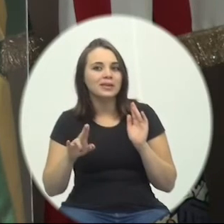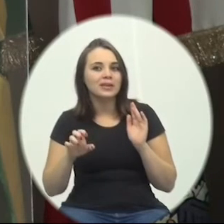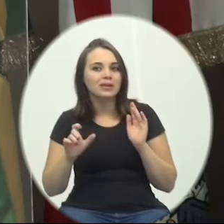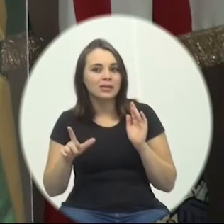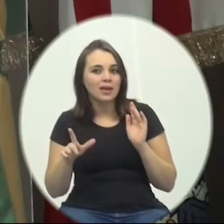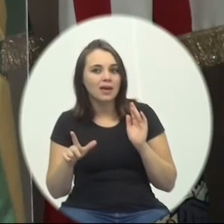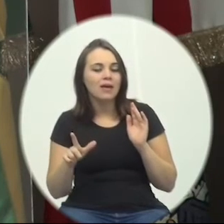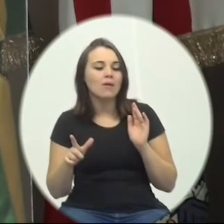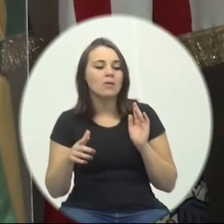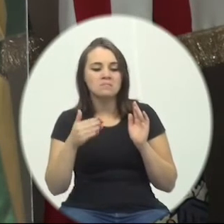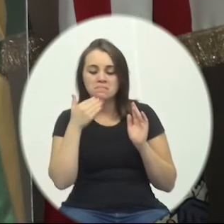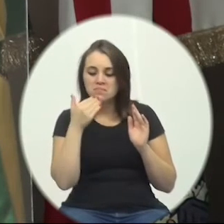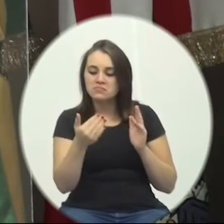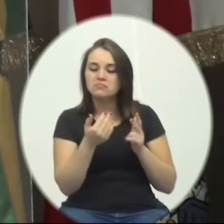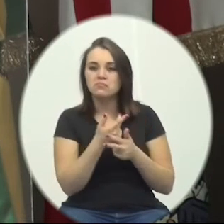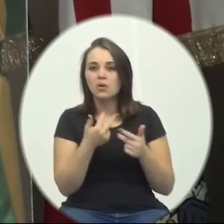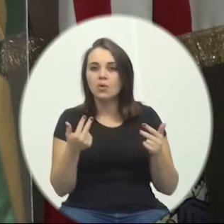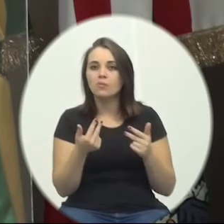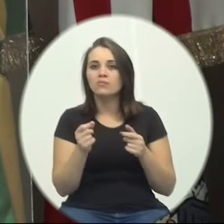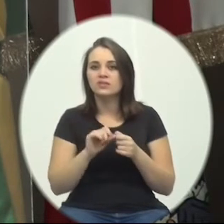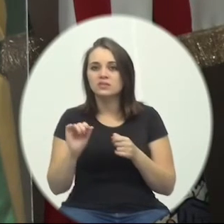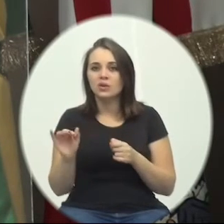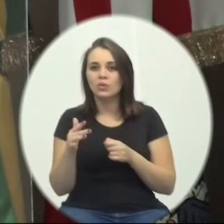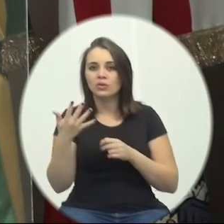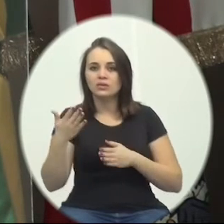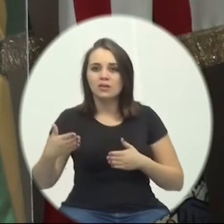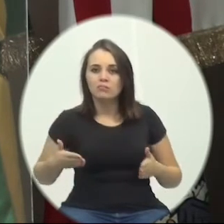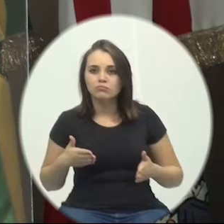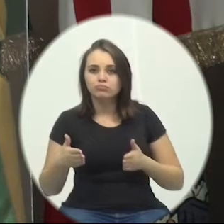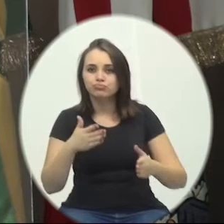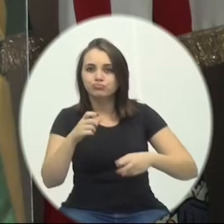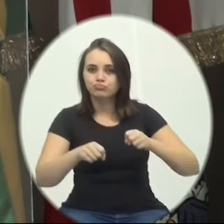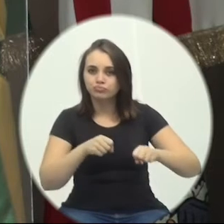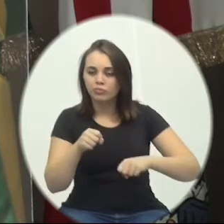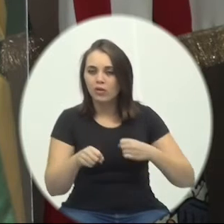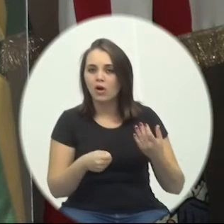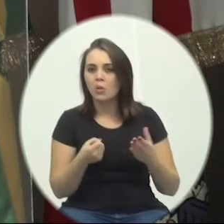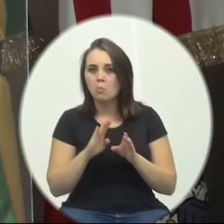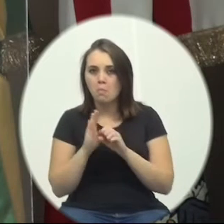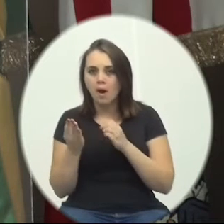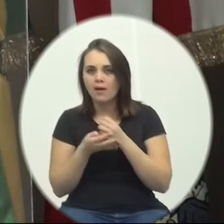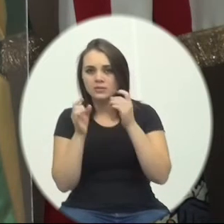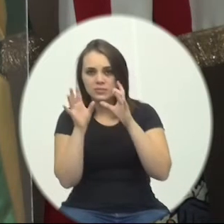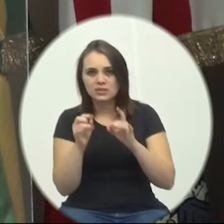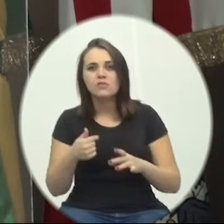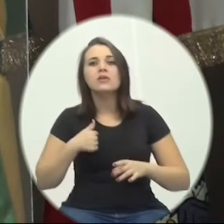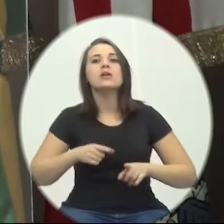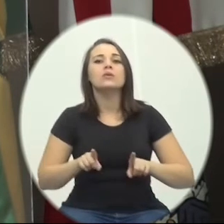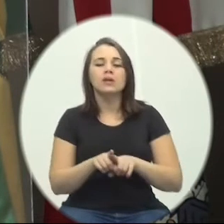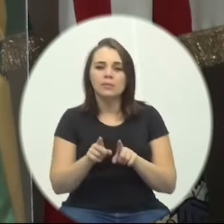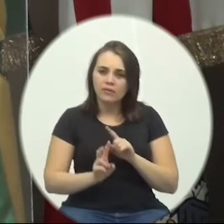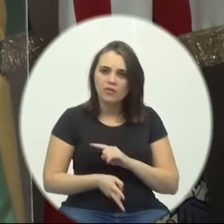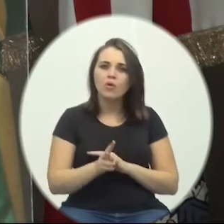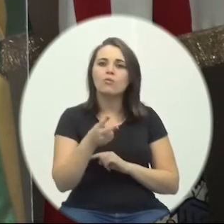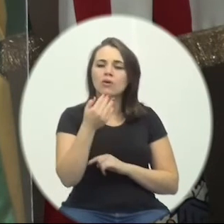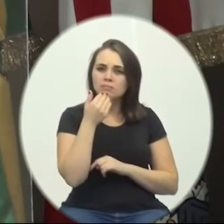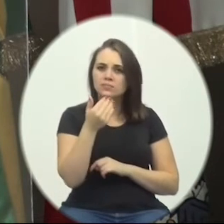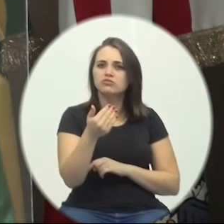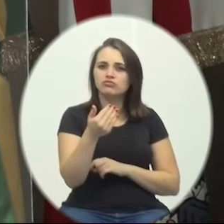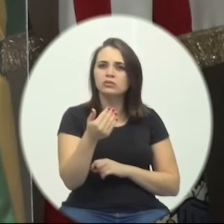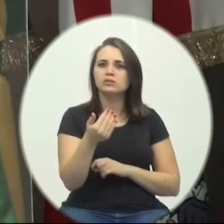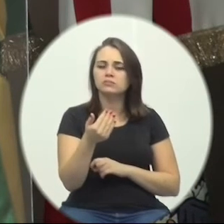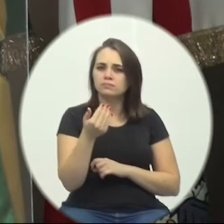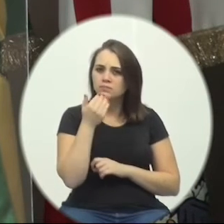situação cobrando a aplicação de uma ciclovia. E eu também vou continuar cobrando essa